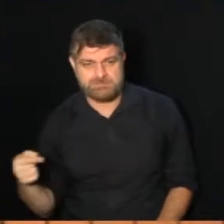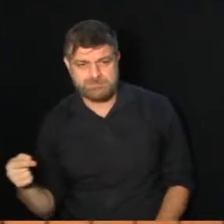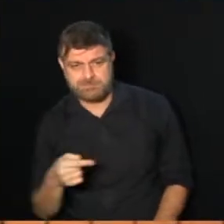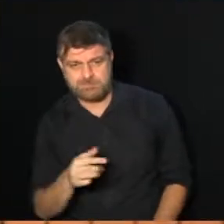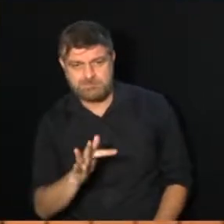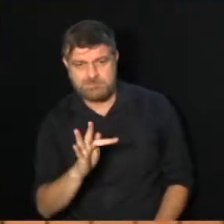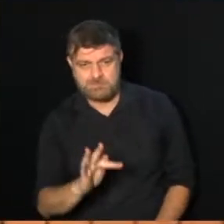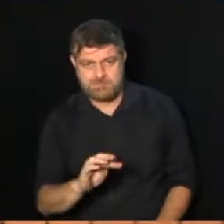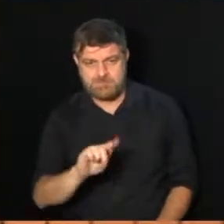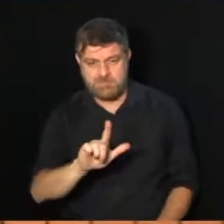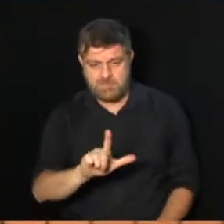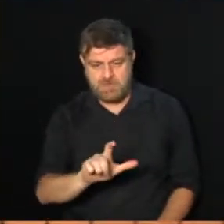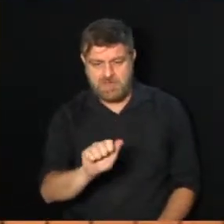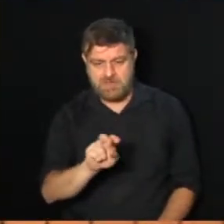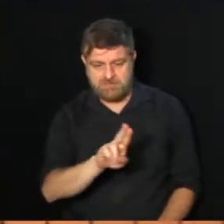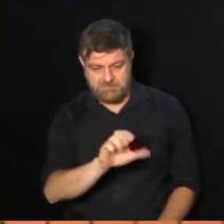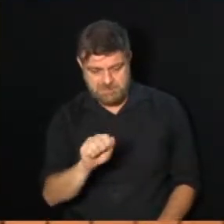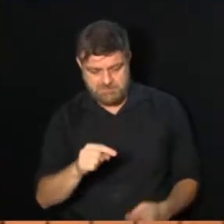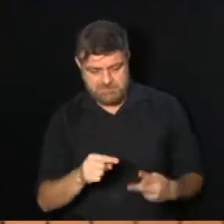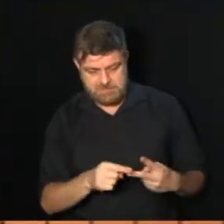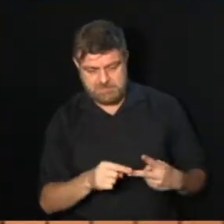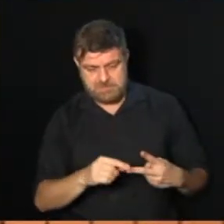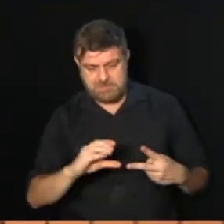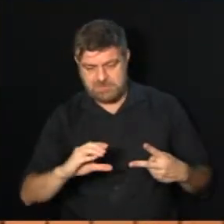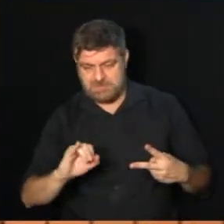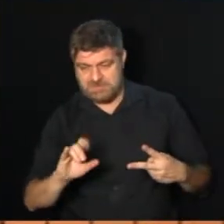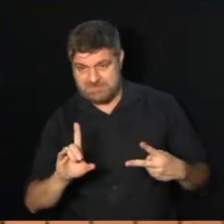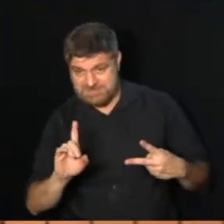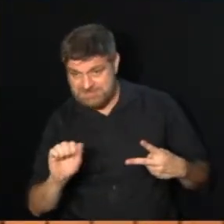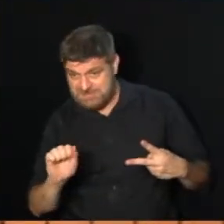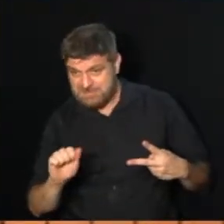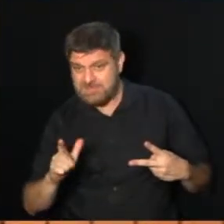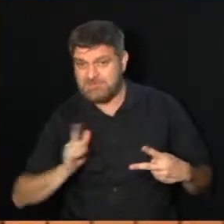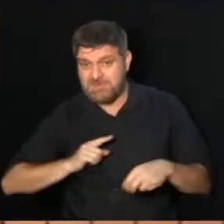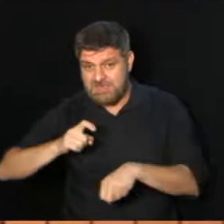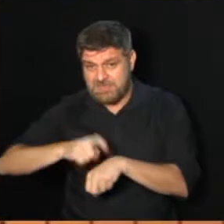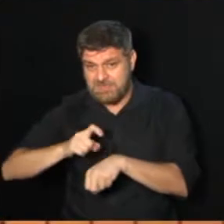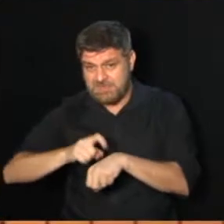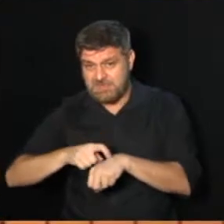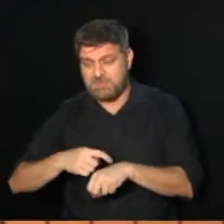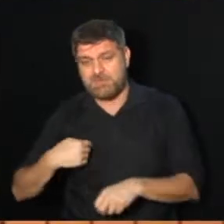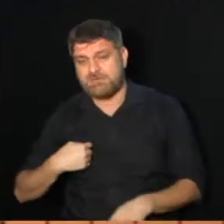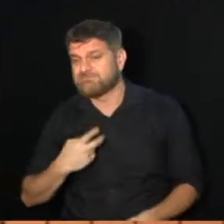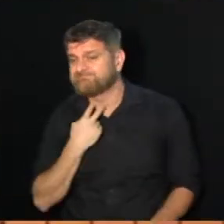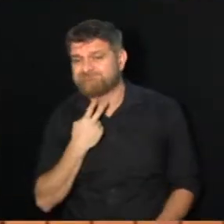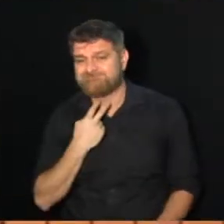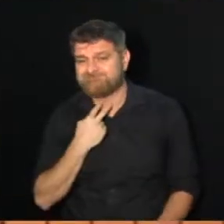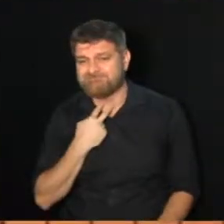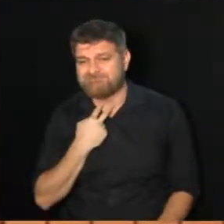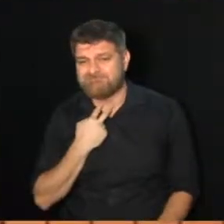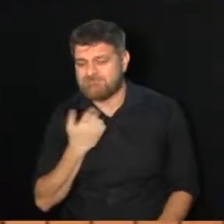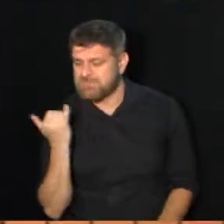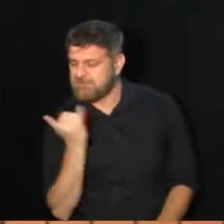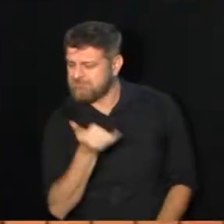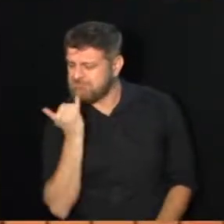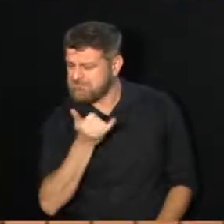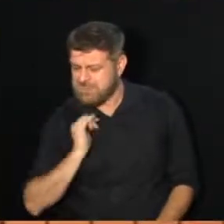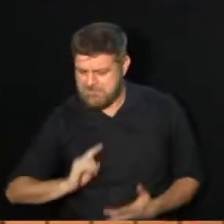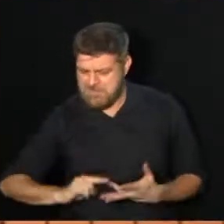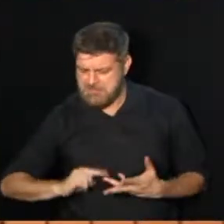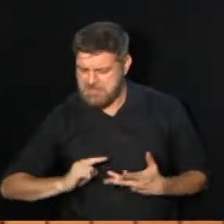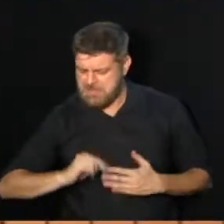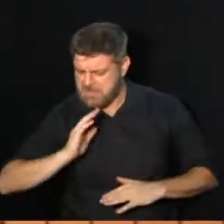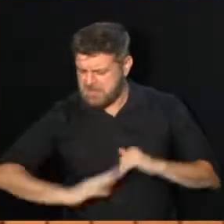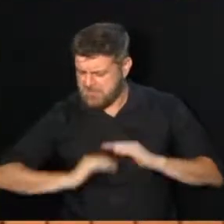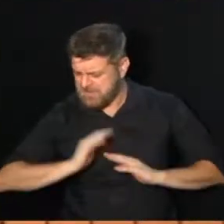Flávia e a Cida. Se os senhores tiverem tempo, e eu não conseguiria aqui mencionar todas as ações que